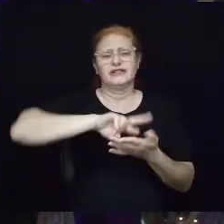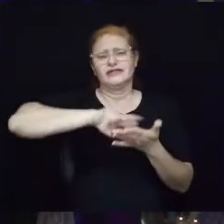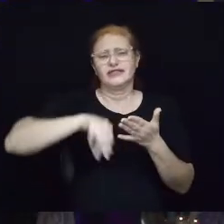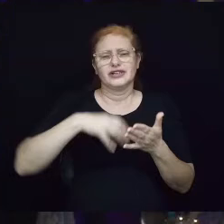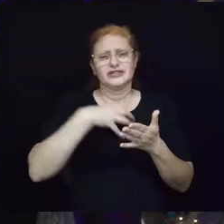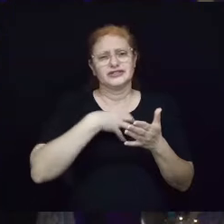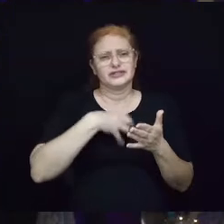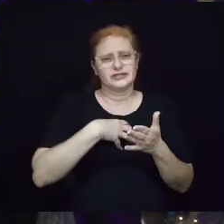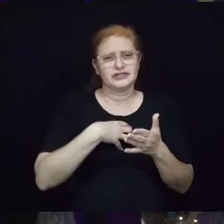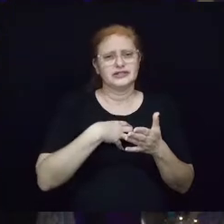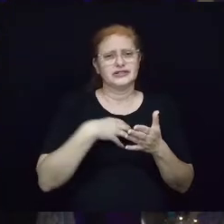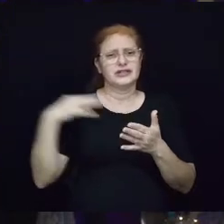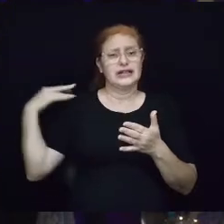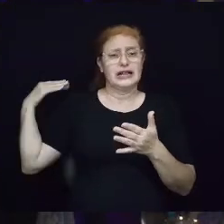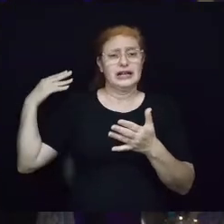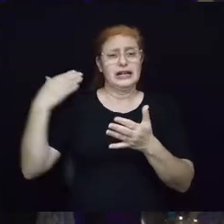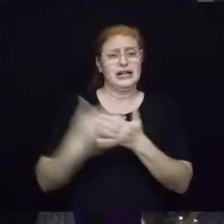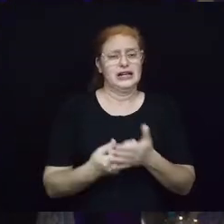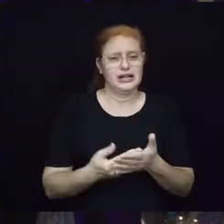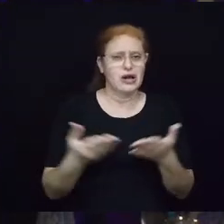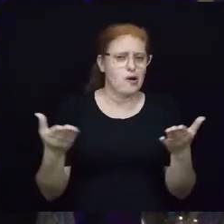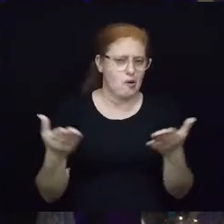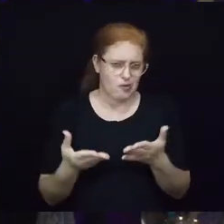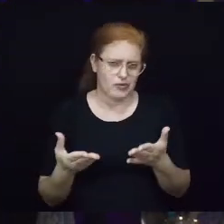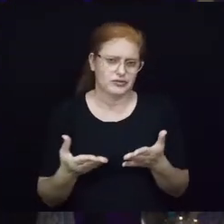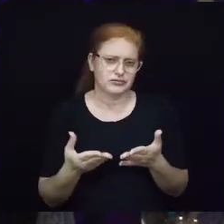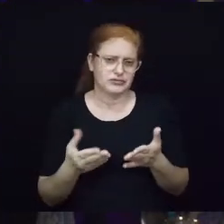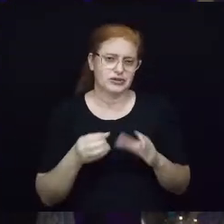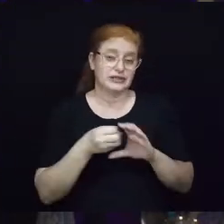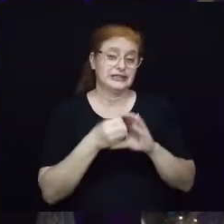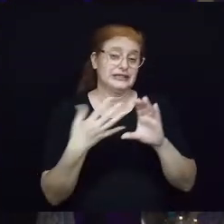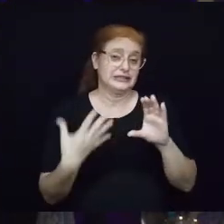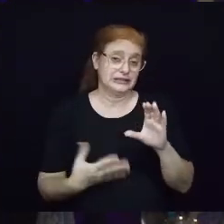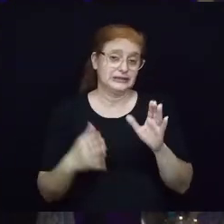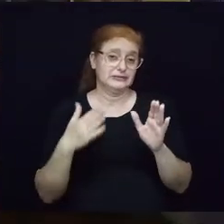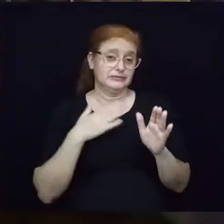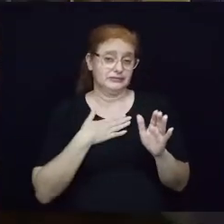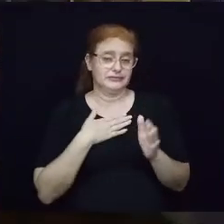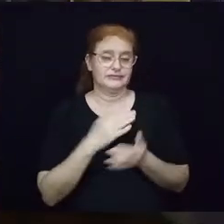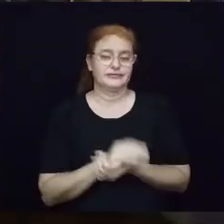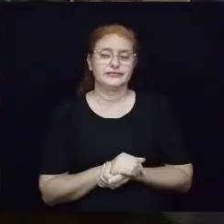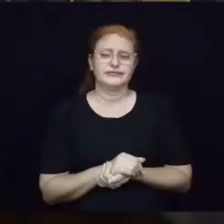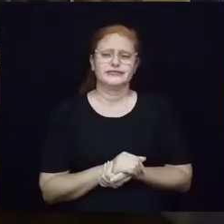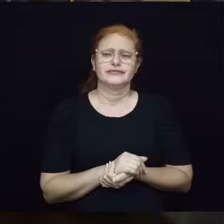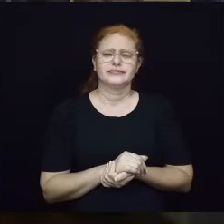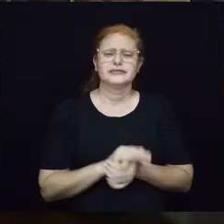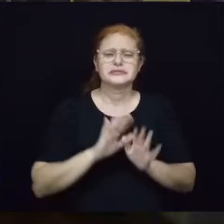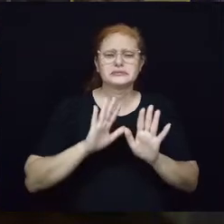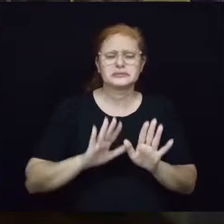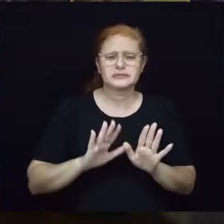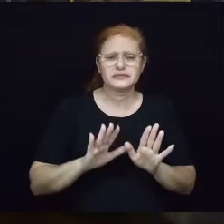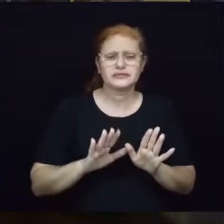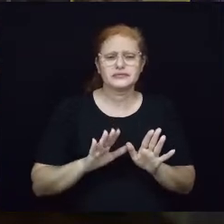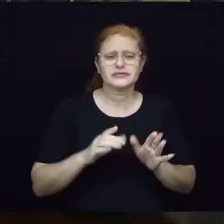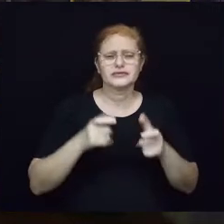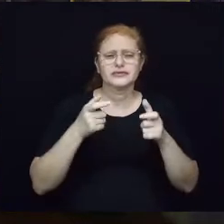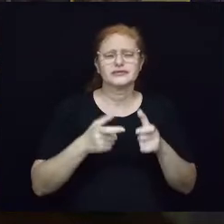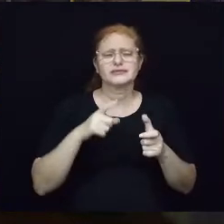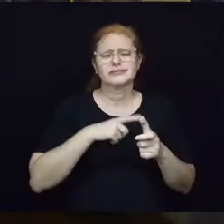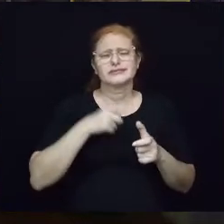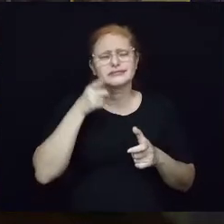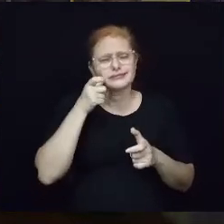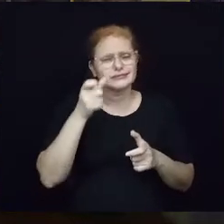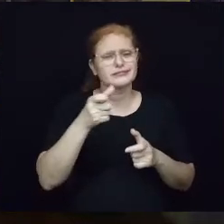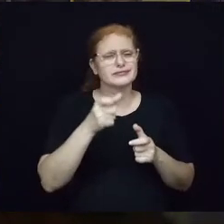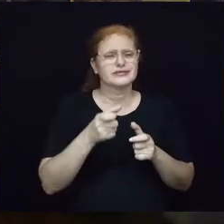eu mantive até hoje, né? Então, isso é uma característica. Sim, de onde vem esse interesse pelas